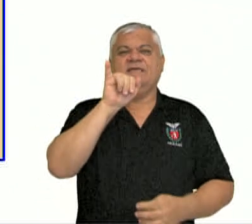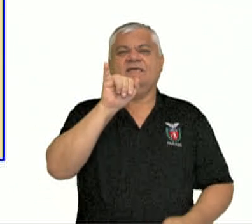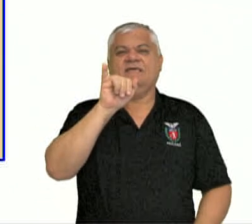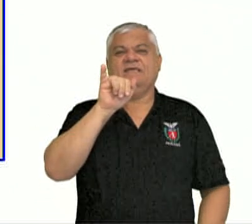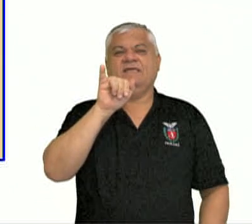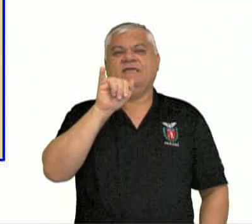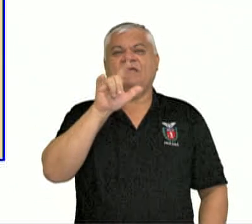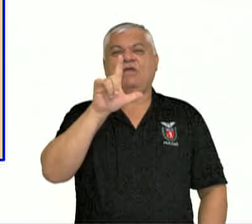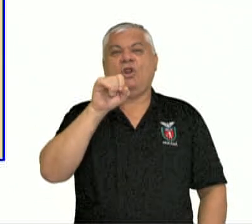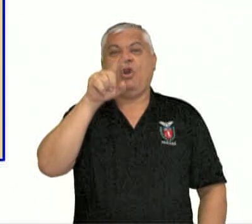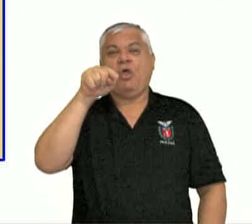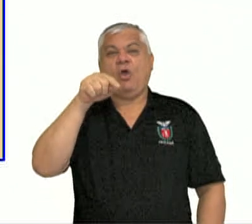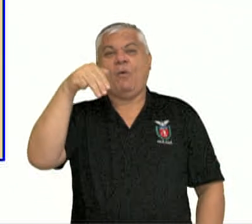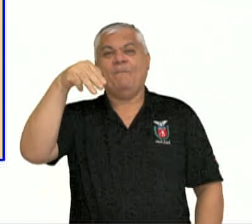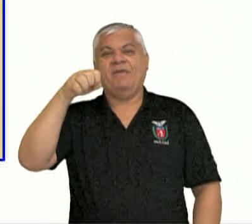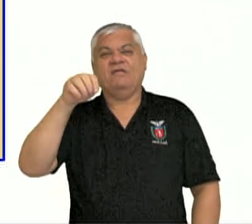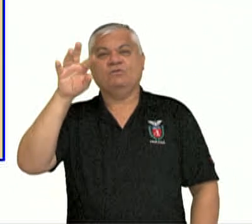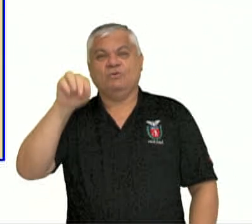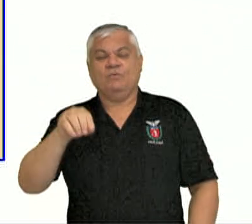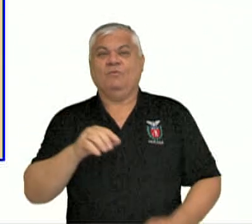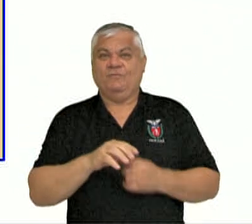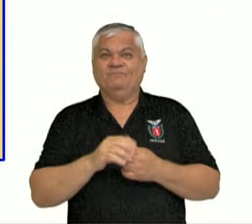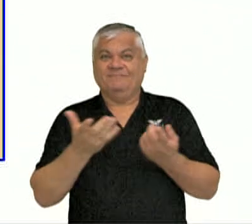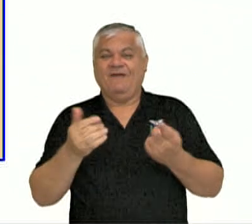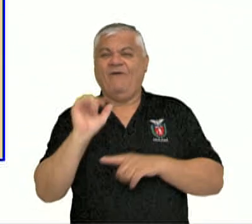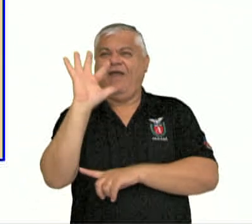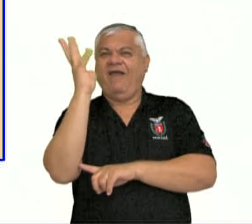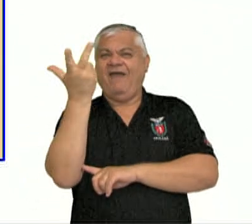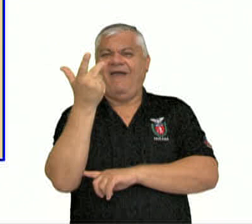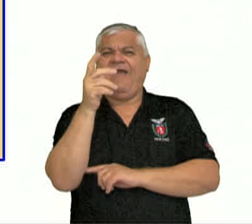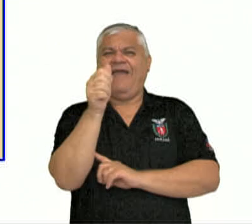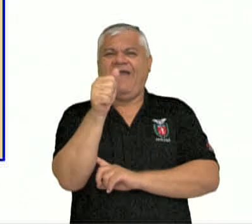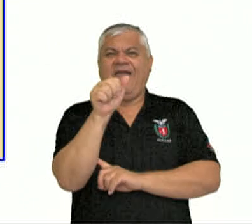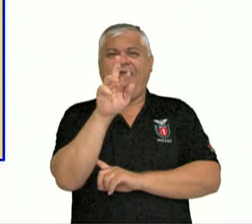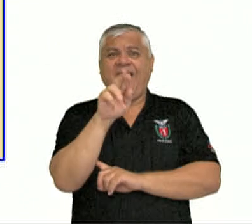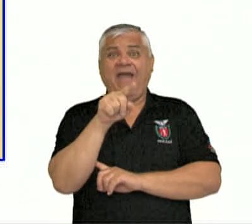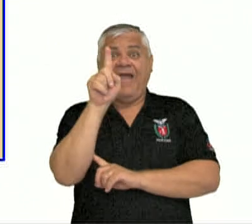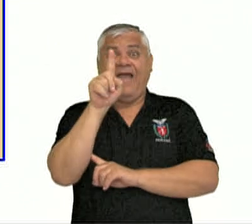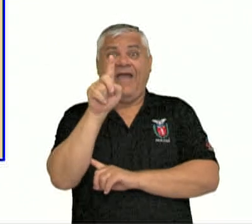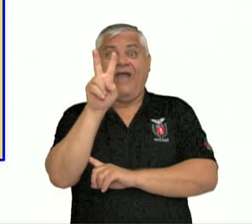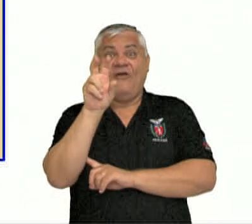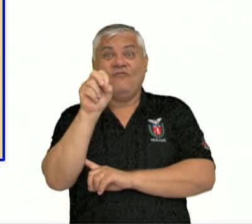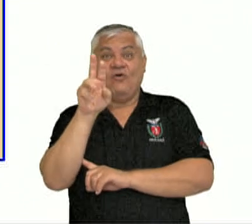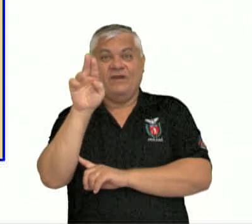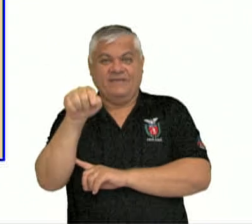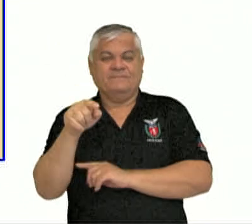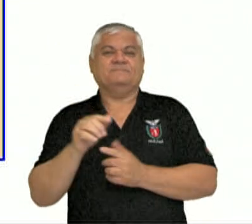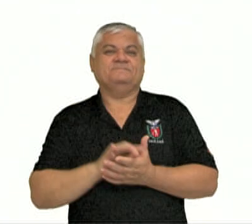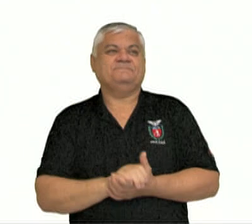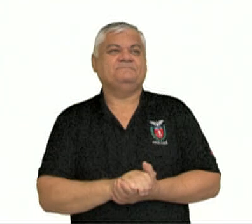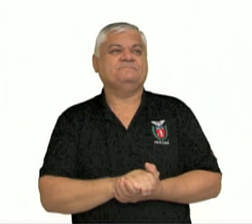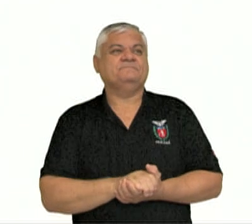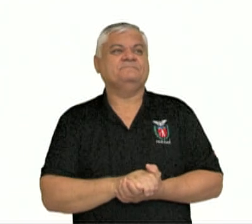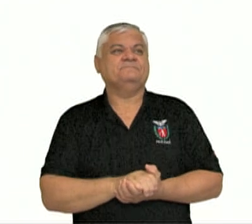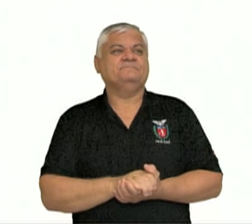né? Altíssima, árvores. Então, são exemplos que nós conseguimos perceber isso.